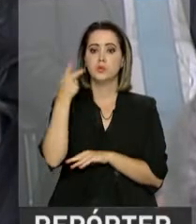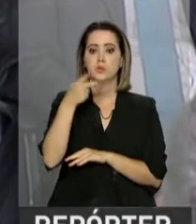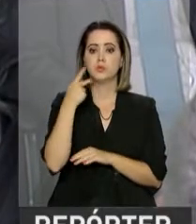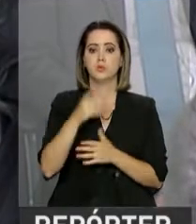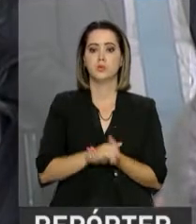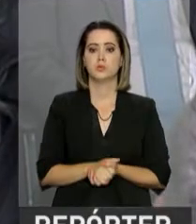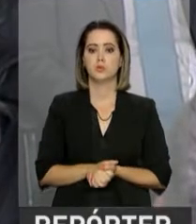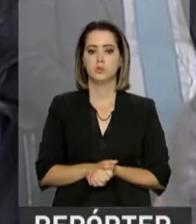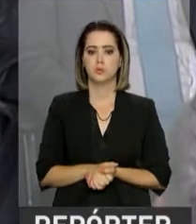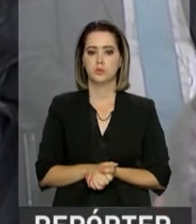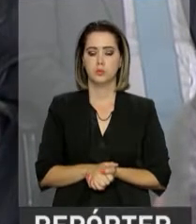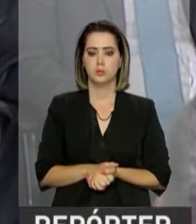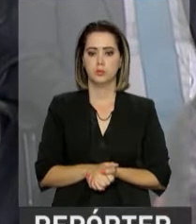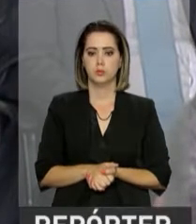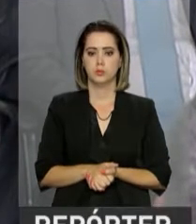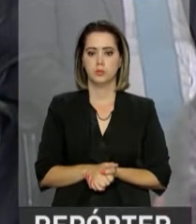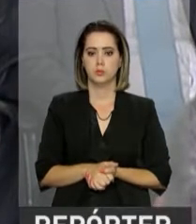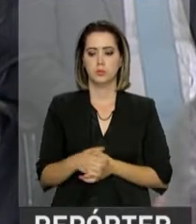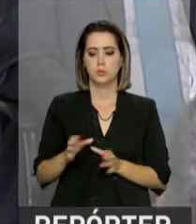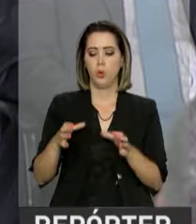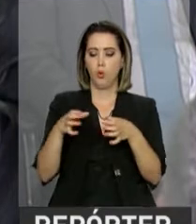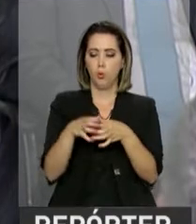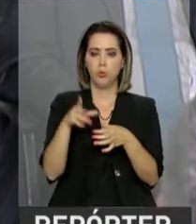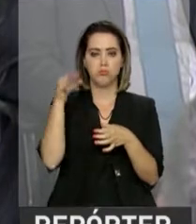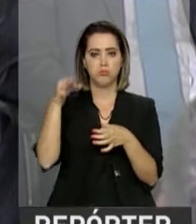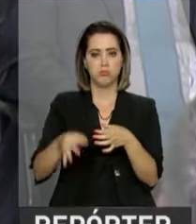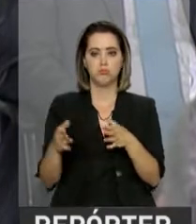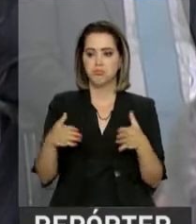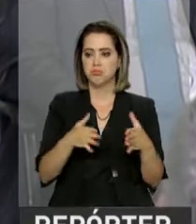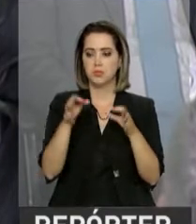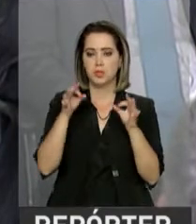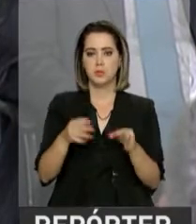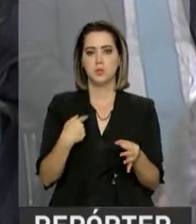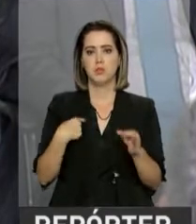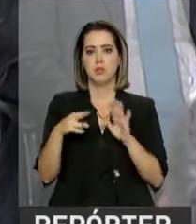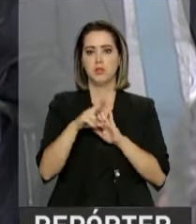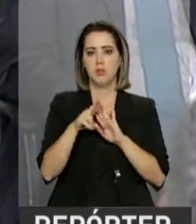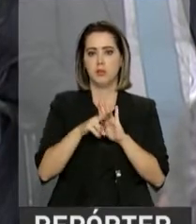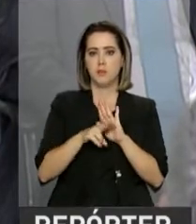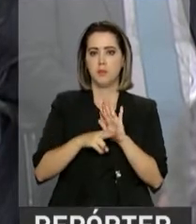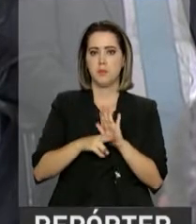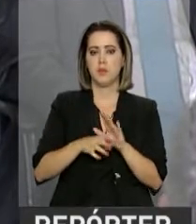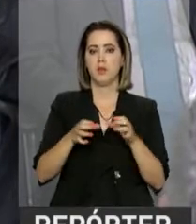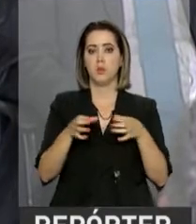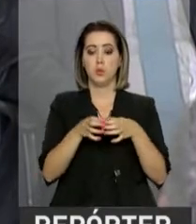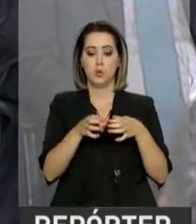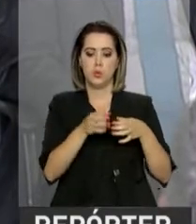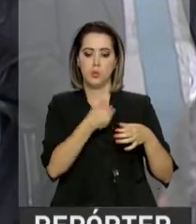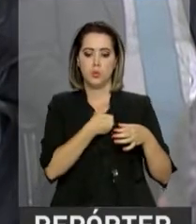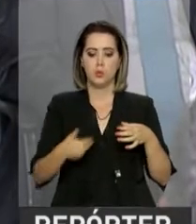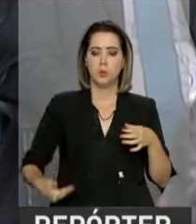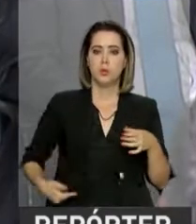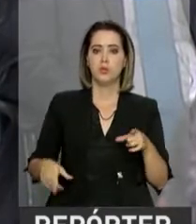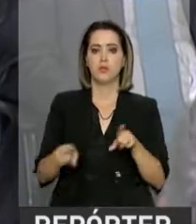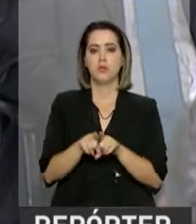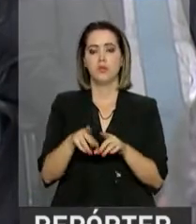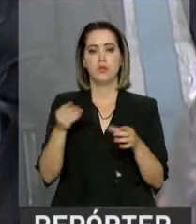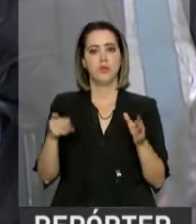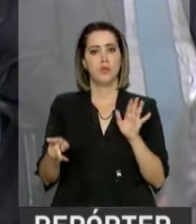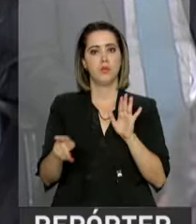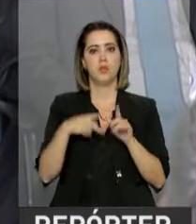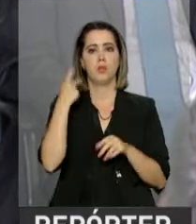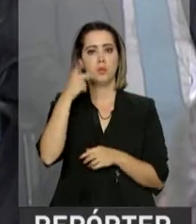vai no sentido correto. Funcionário público passa a ser igual à regra, funcionário público federal, a mesma regra do cidadão.